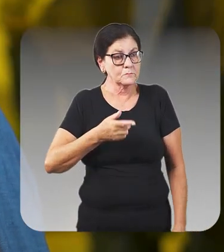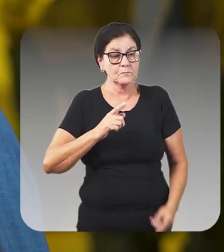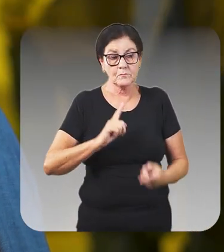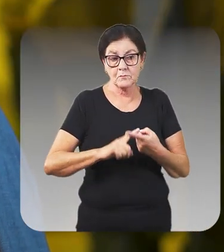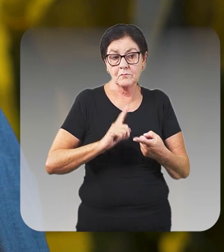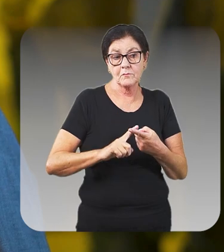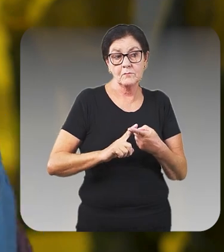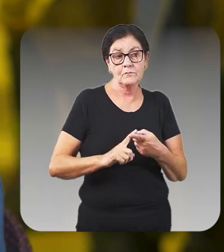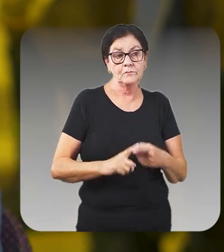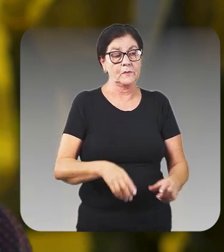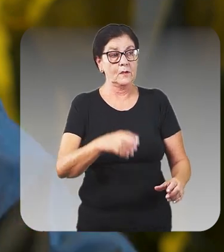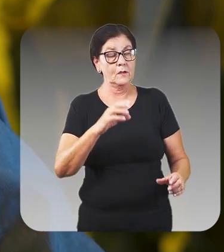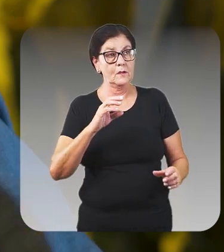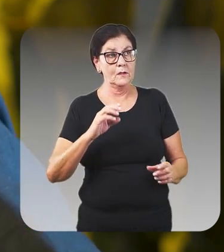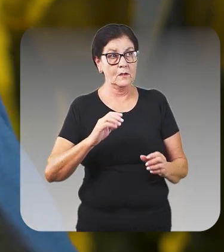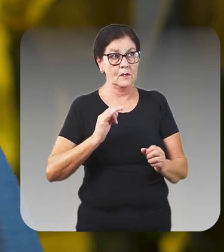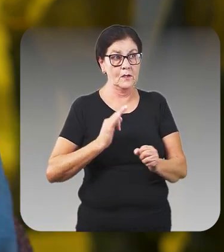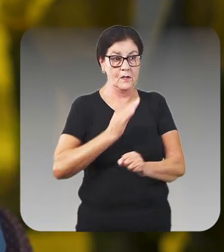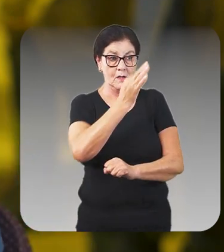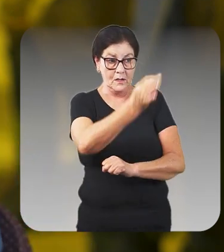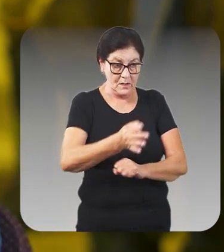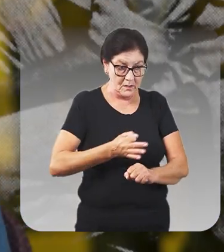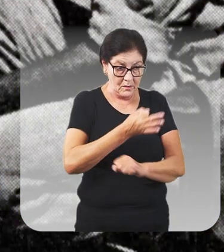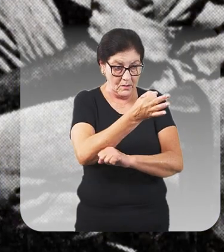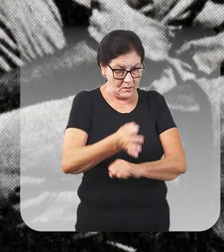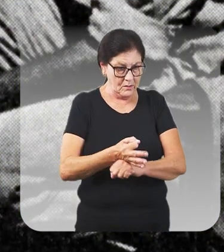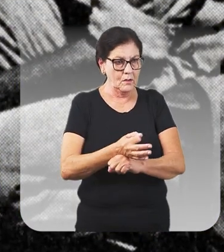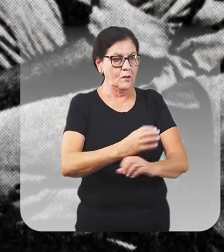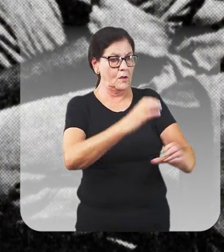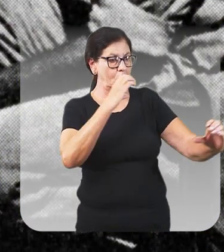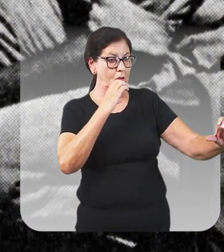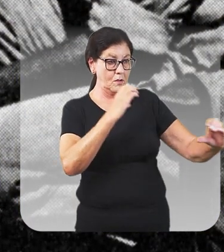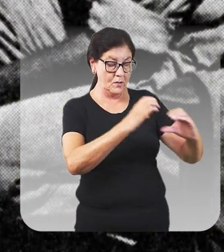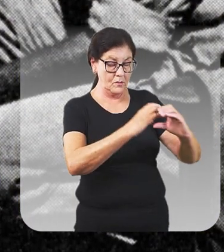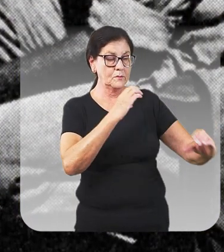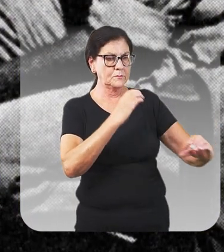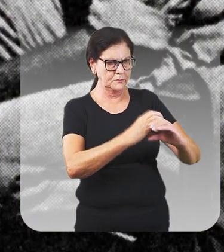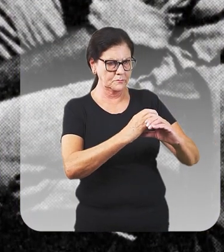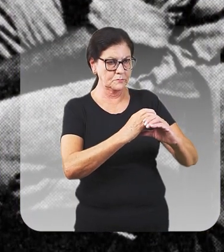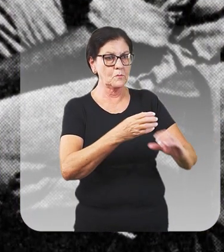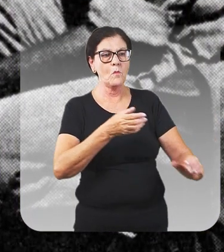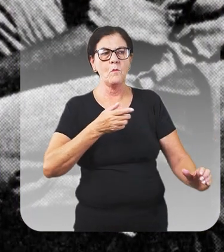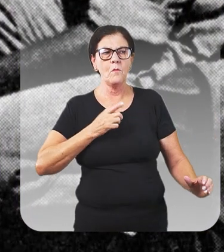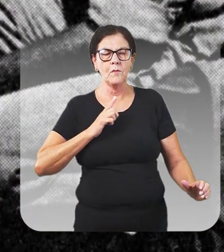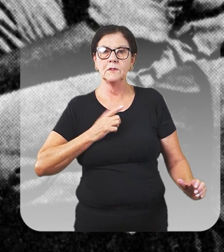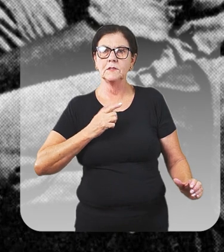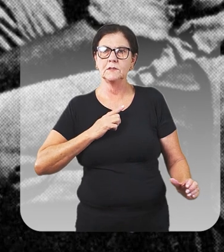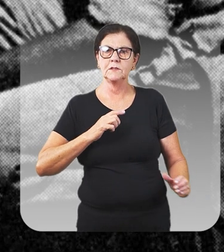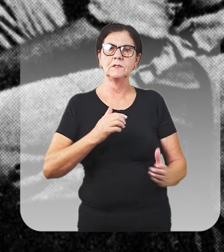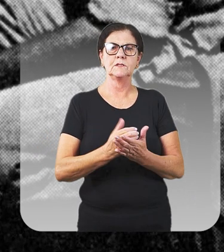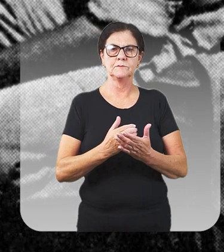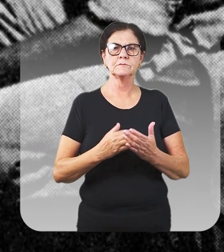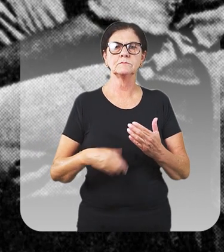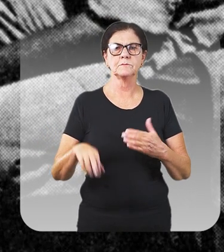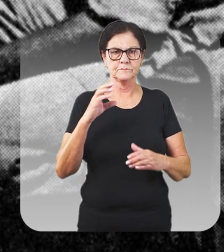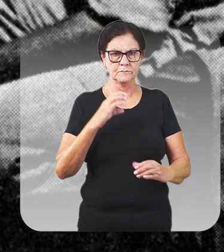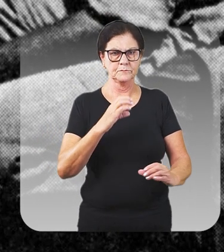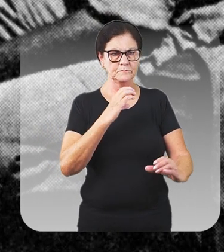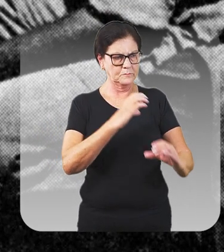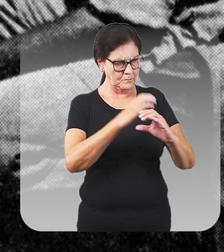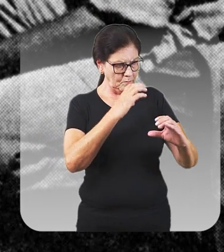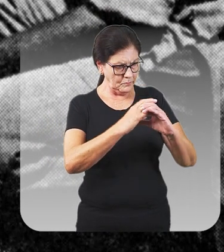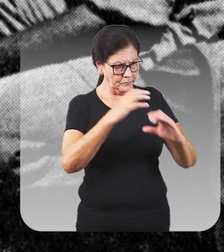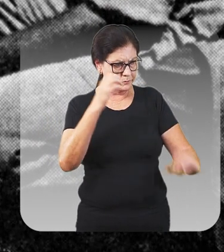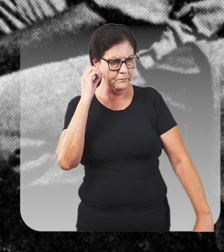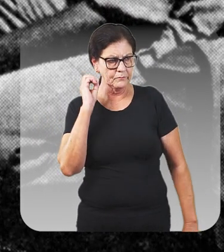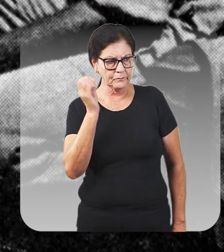de engenharia, que é no centro do Rio, que é a UFRJ, é um desmembramento da Escola de Engenharia Militar. Então a primeira escola de